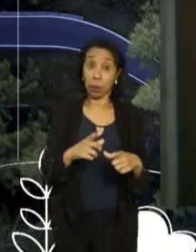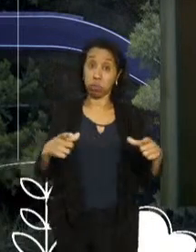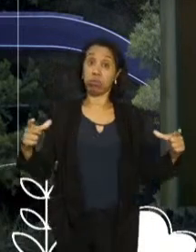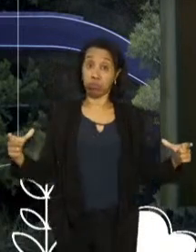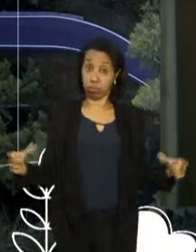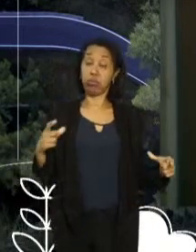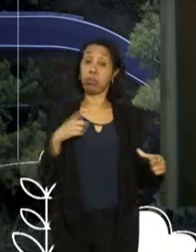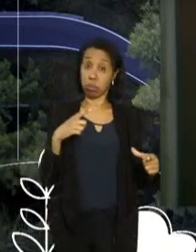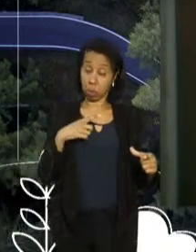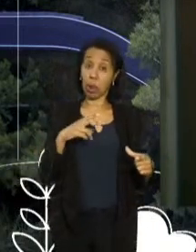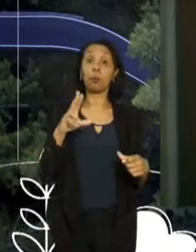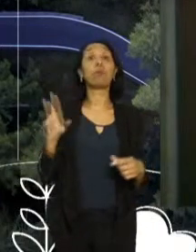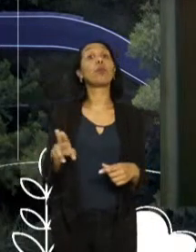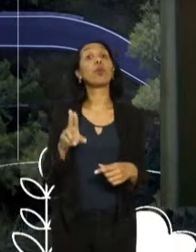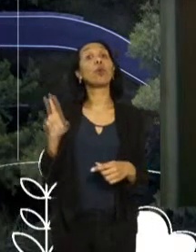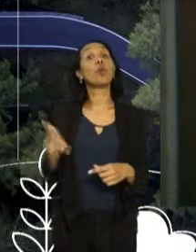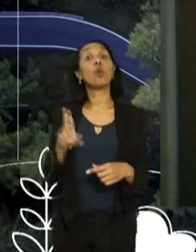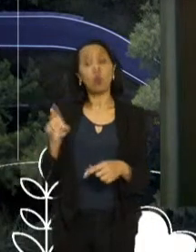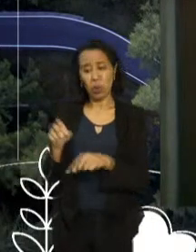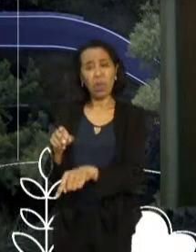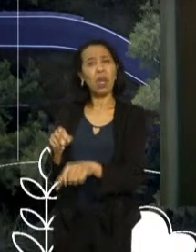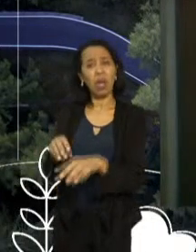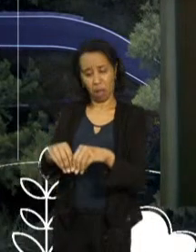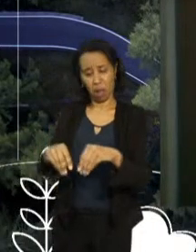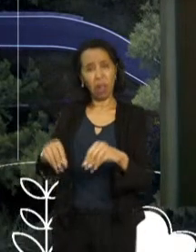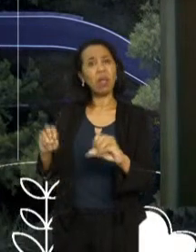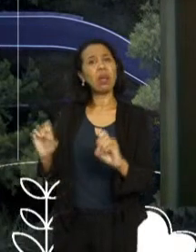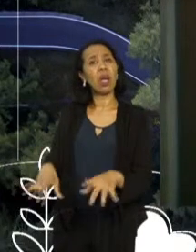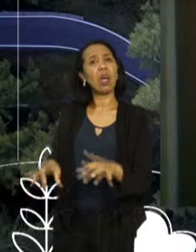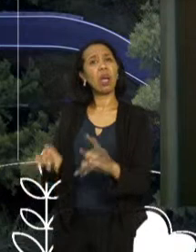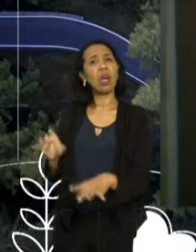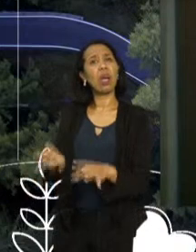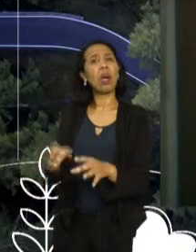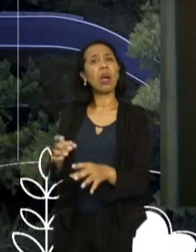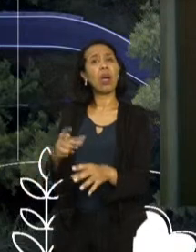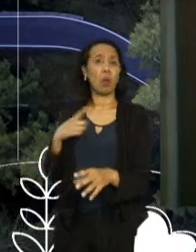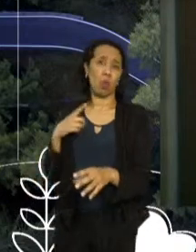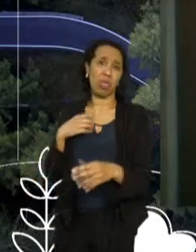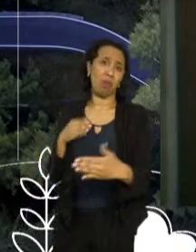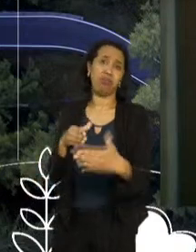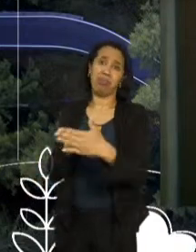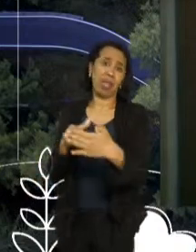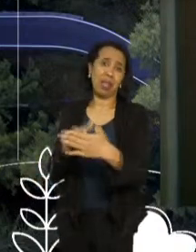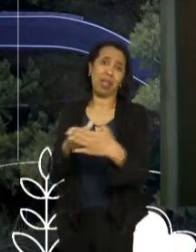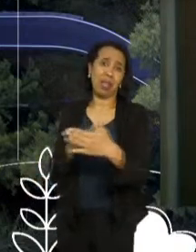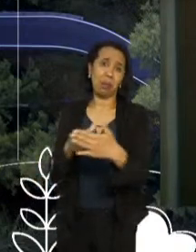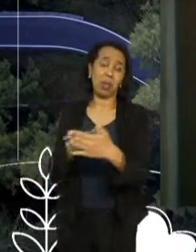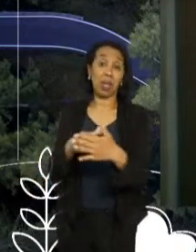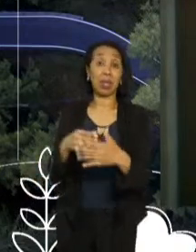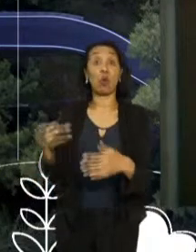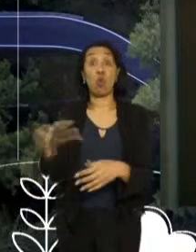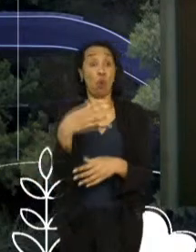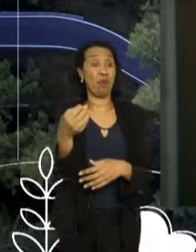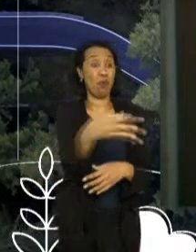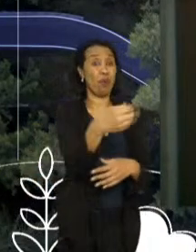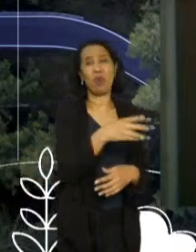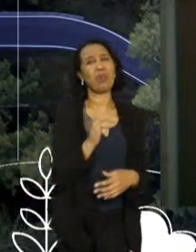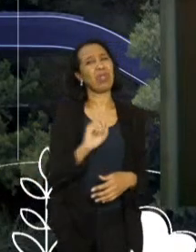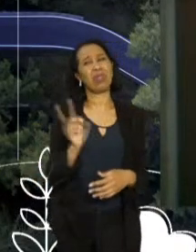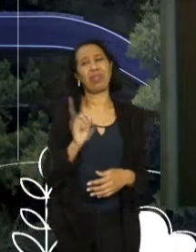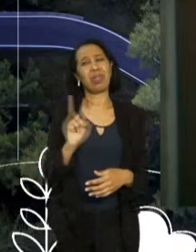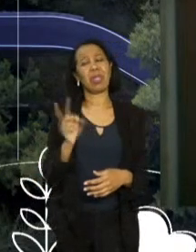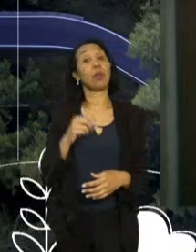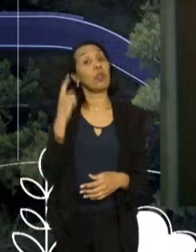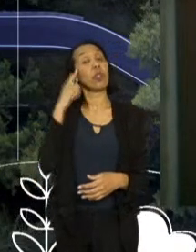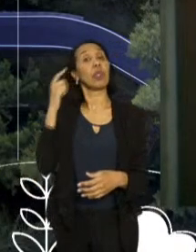têm uma vida útil limitada e também não desejamos utilizar novas áreas simplesmente com a colocação de